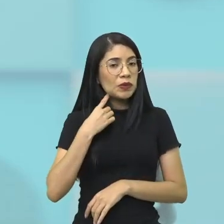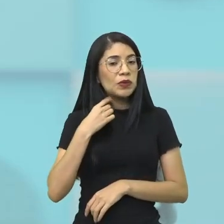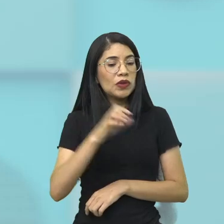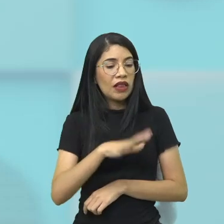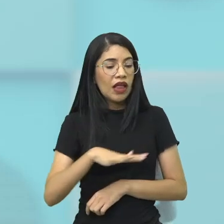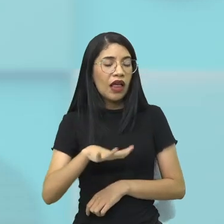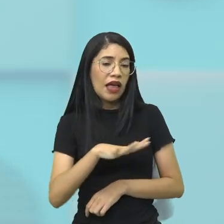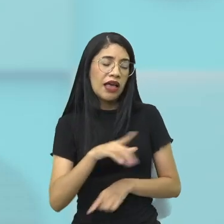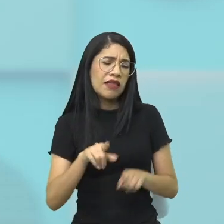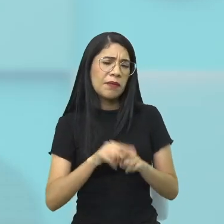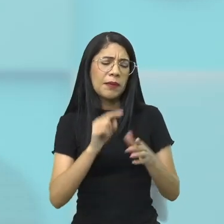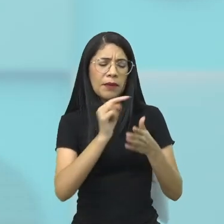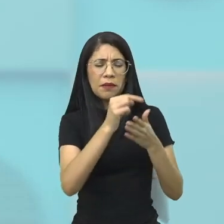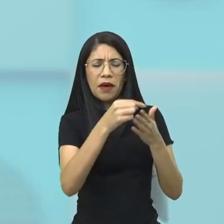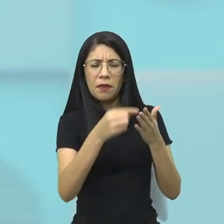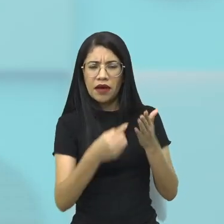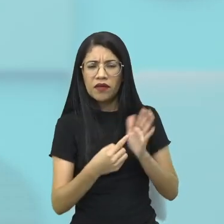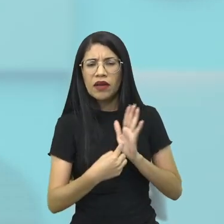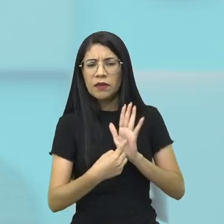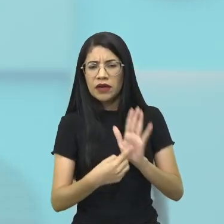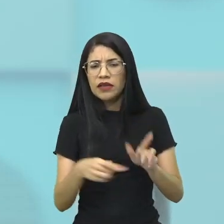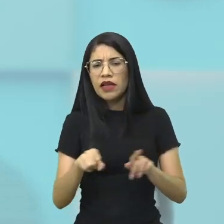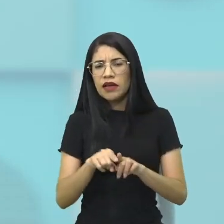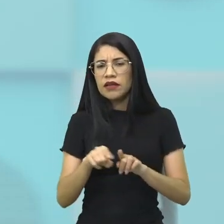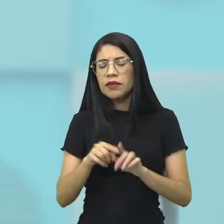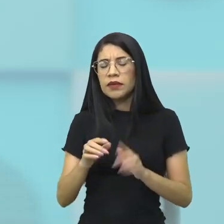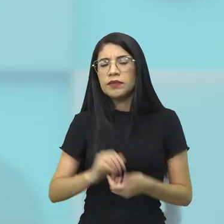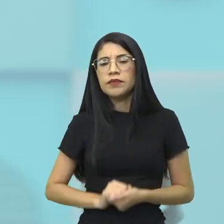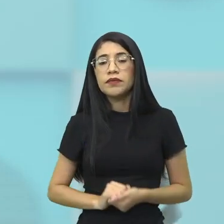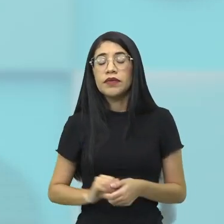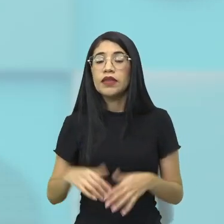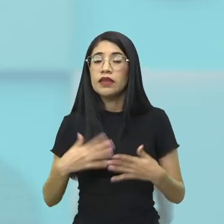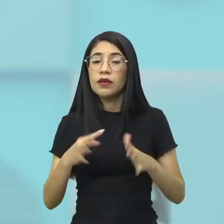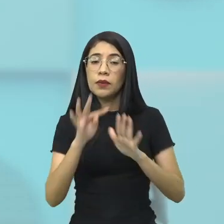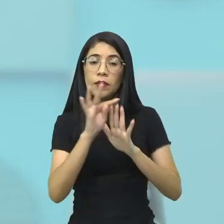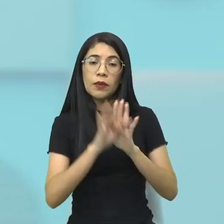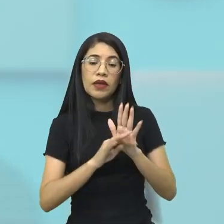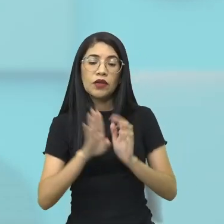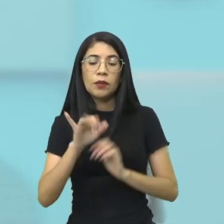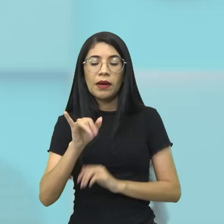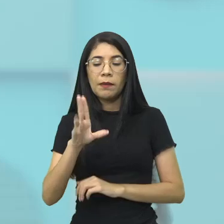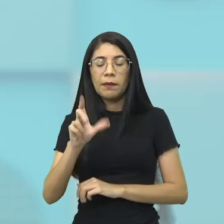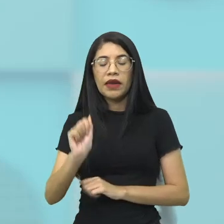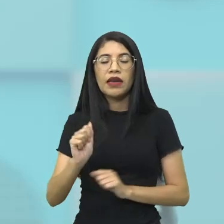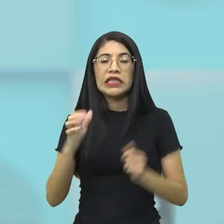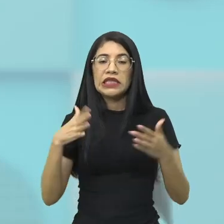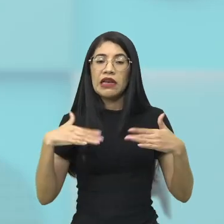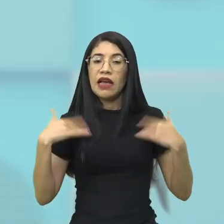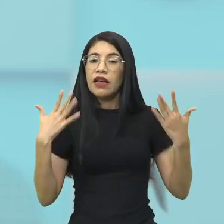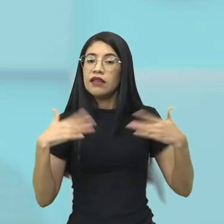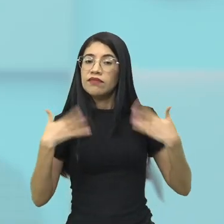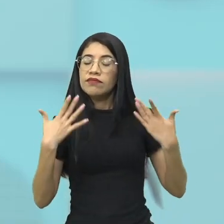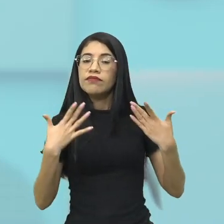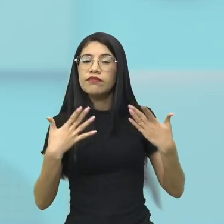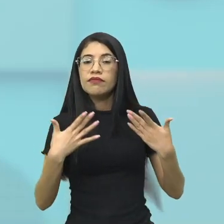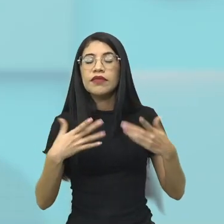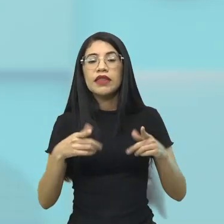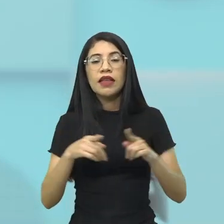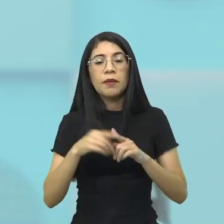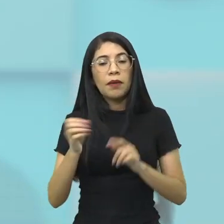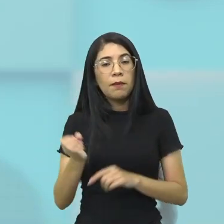que foram trazidos ali com essa criticidade. Então, o texto, Uma Bica de Alegria vintage